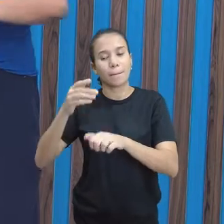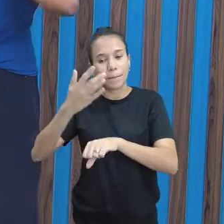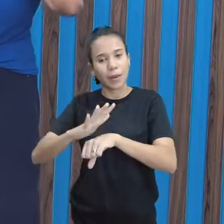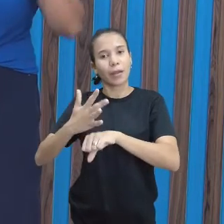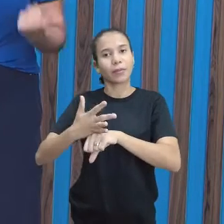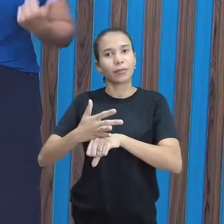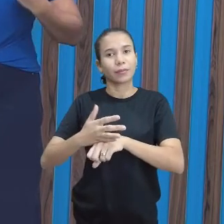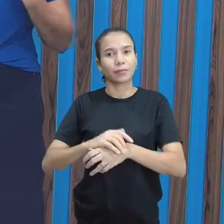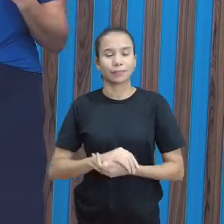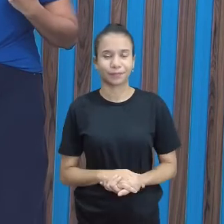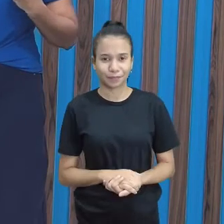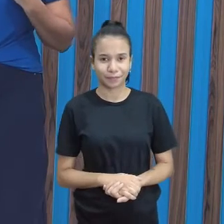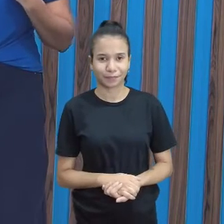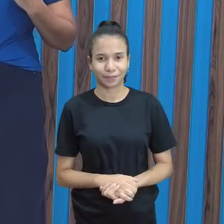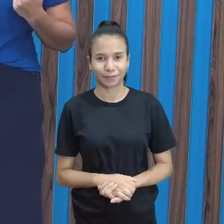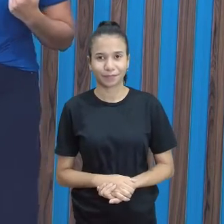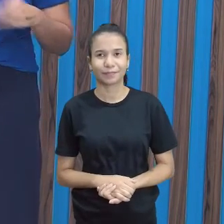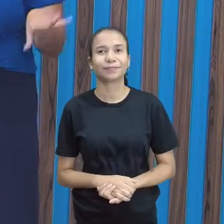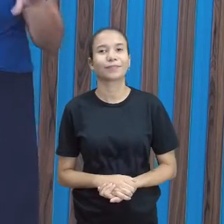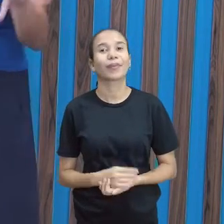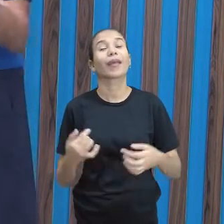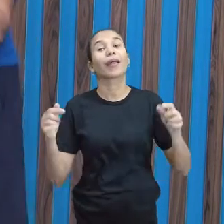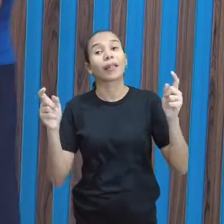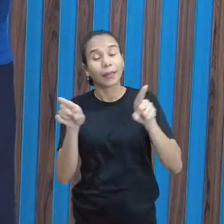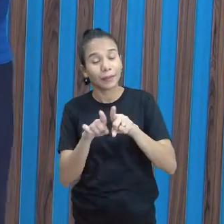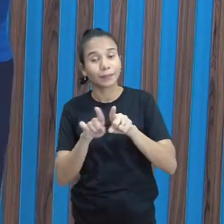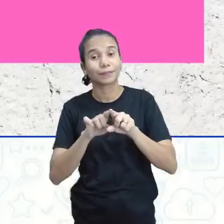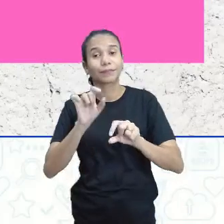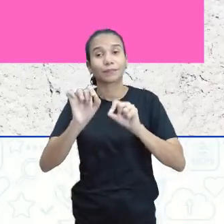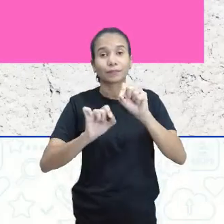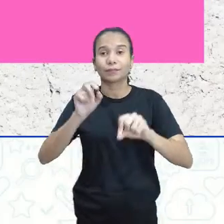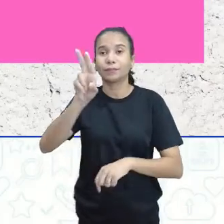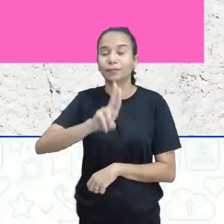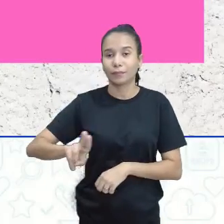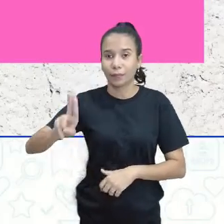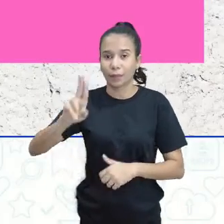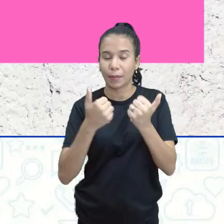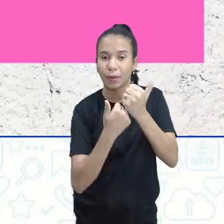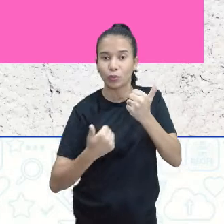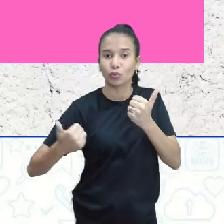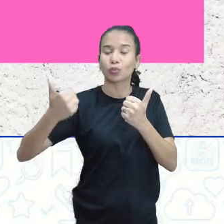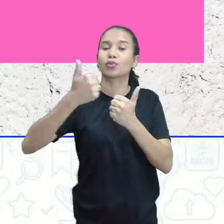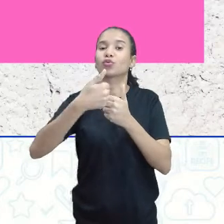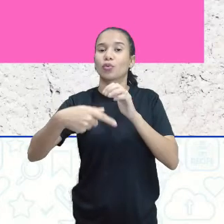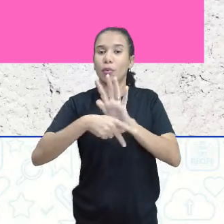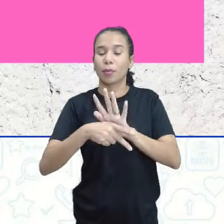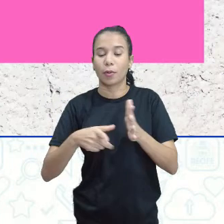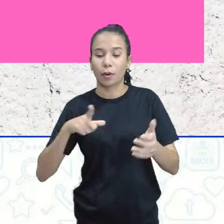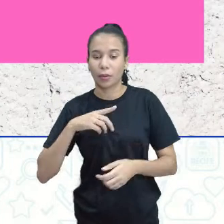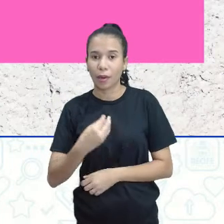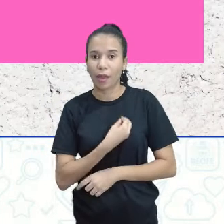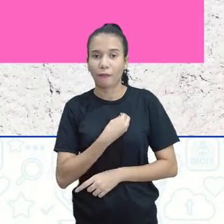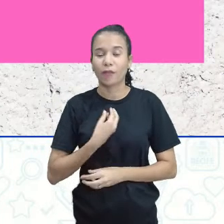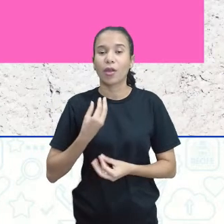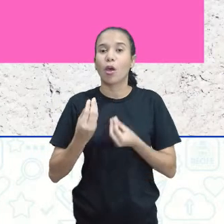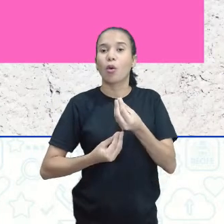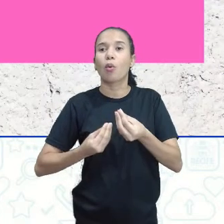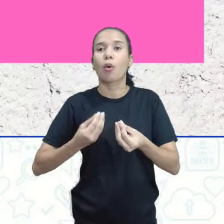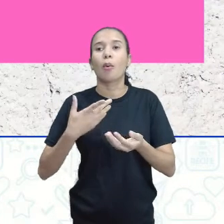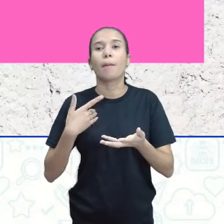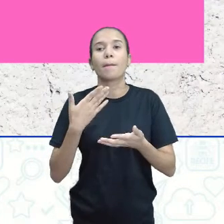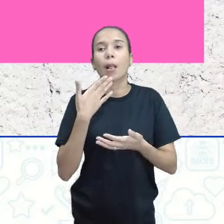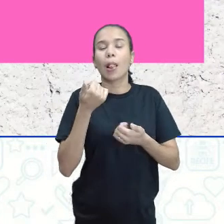o futuro do pretérito. E pode também ser usado no lugar do presente do indicativo como forma de ser mais